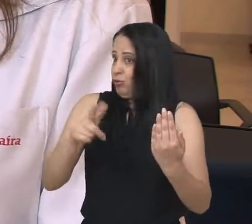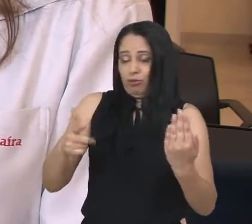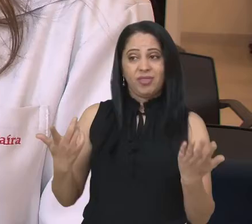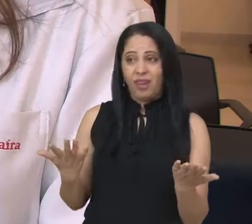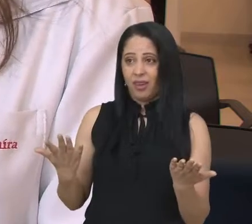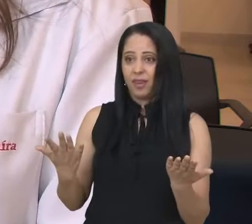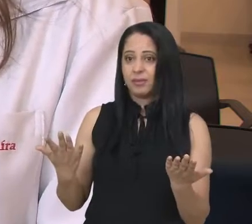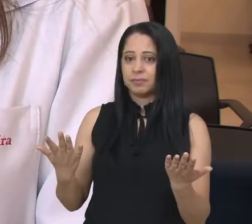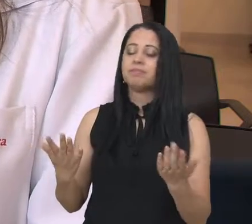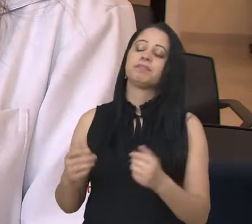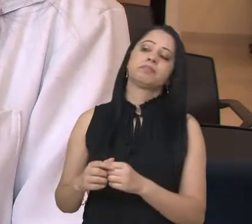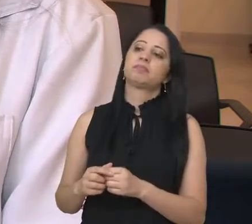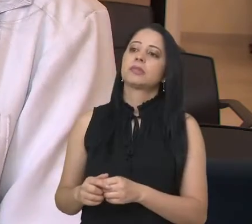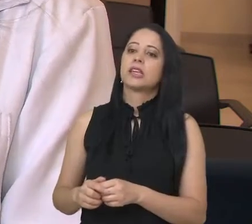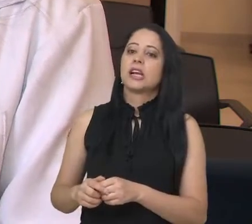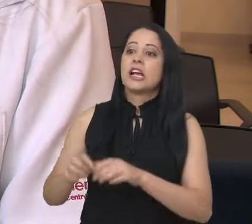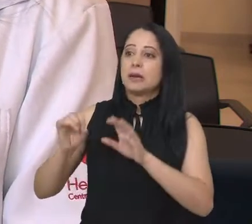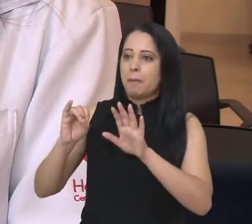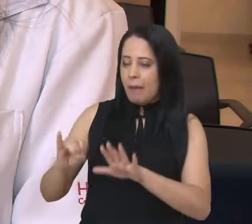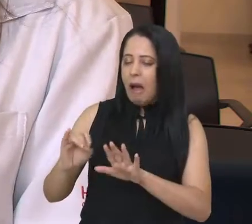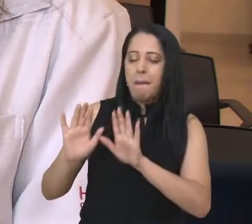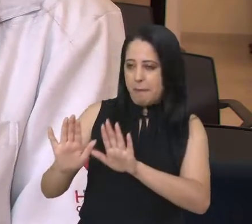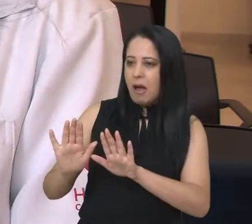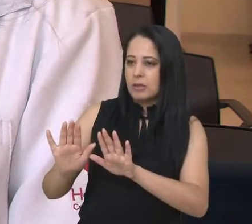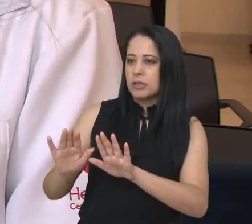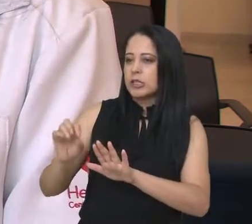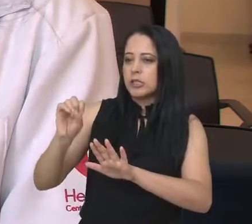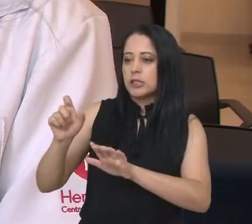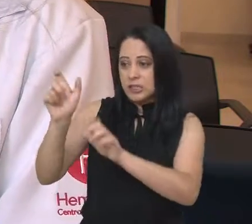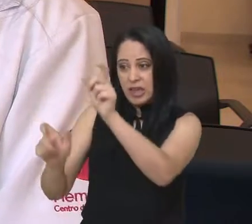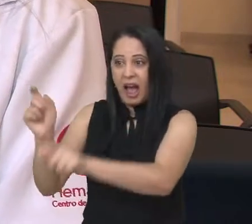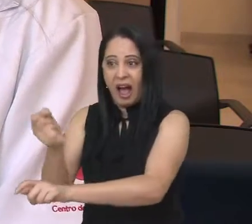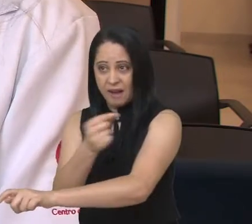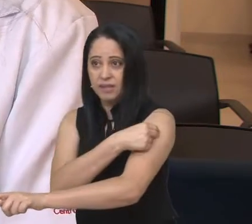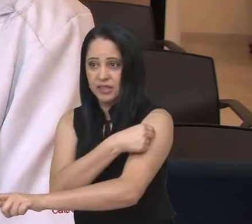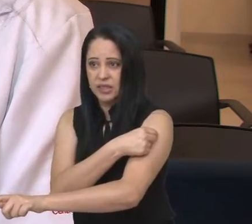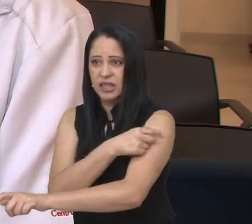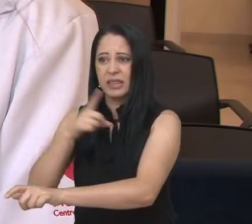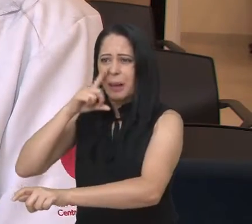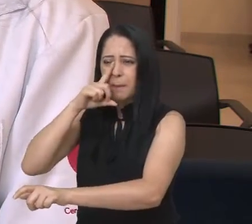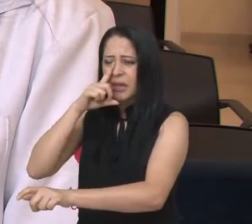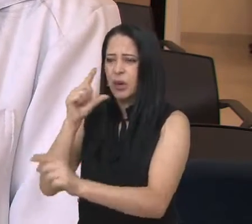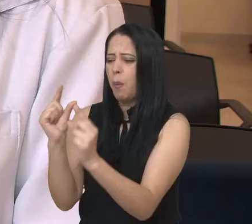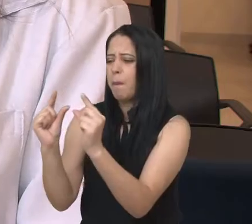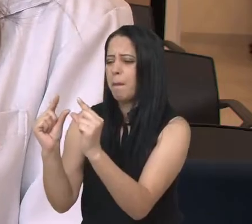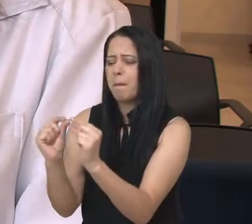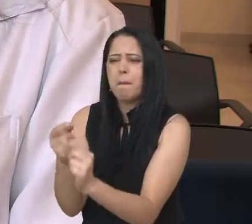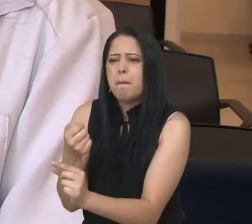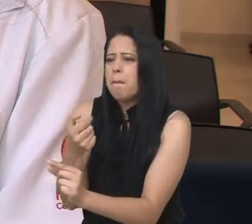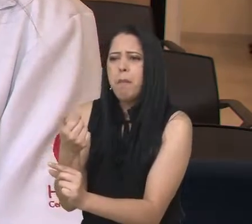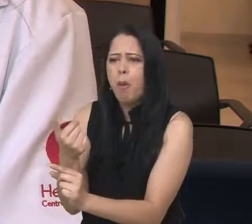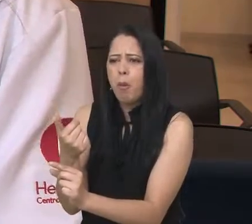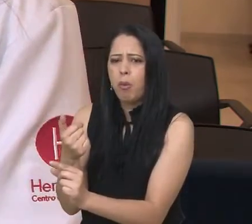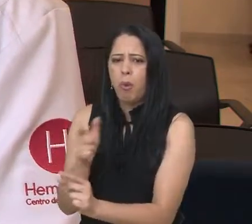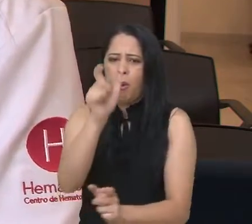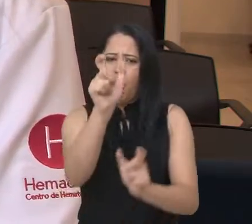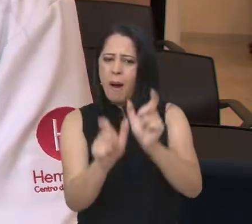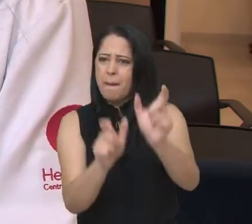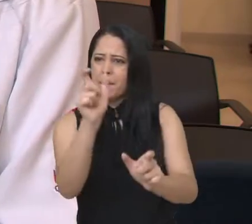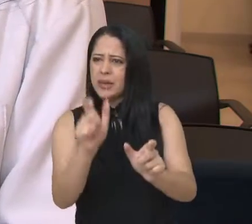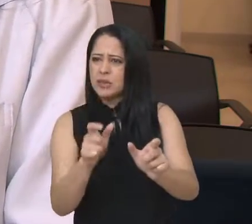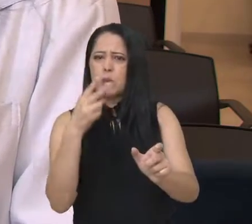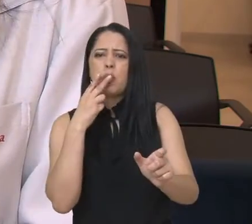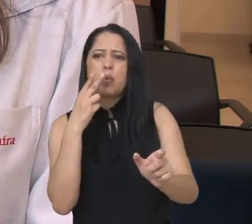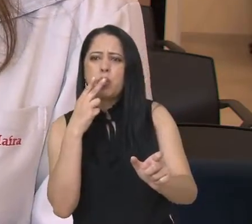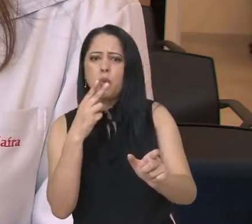risco trombótico? Existe. Só que mesmo tendo esse risco ínfimo trombótico, a pessoa tem que se vacinar. Porque se ela pegar Covid, o risco